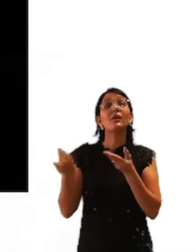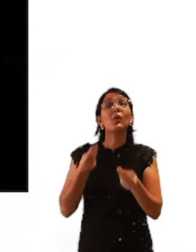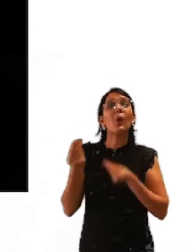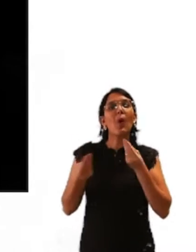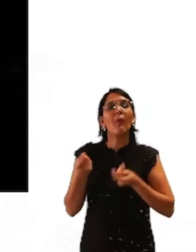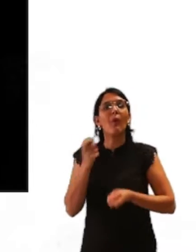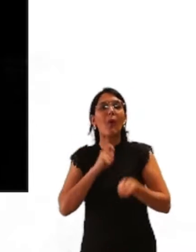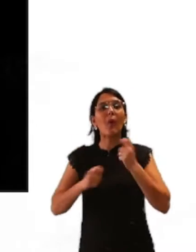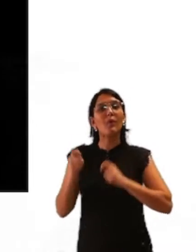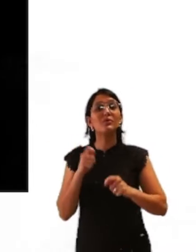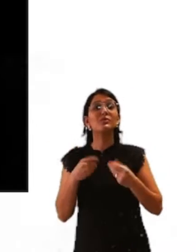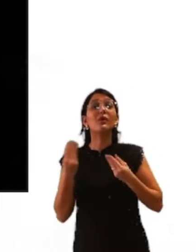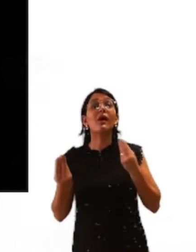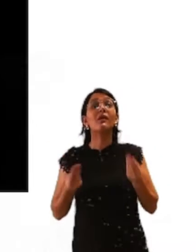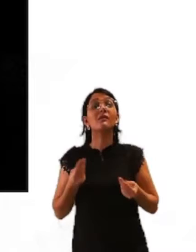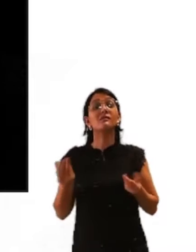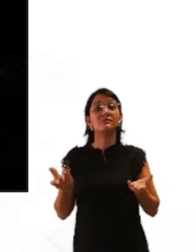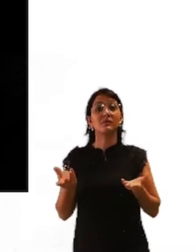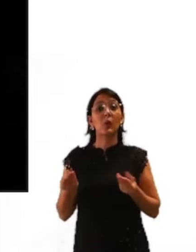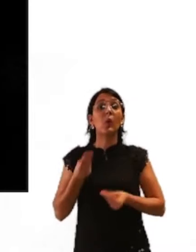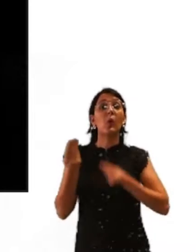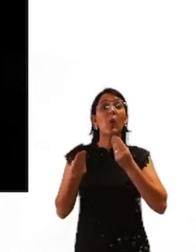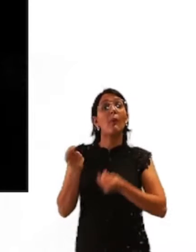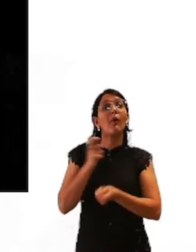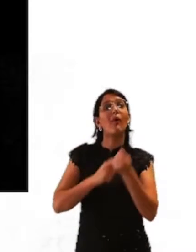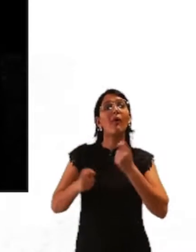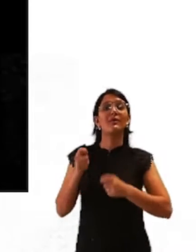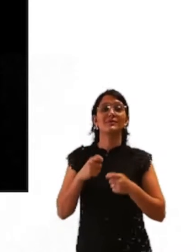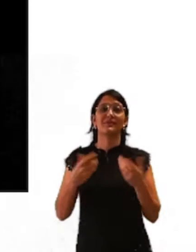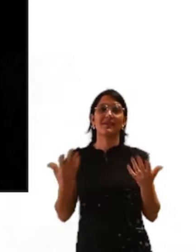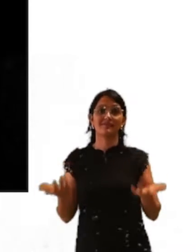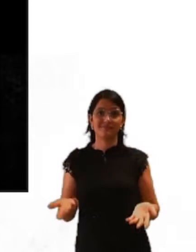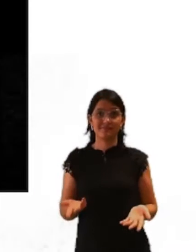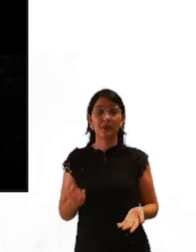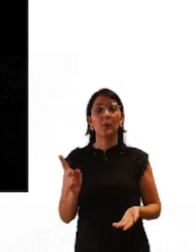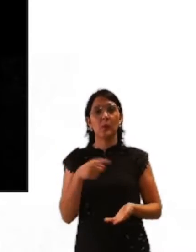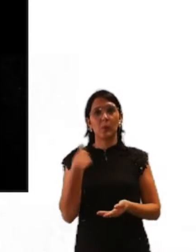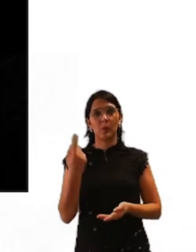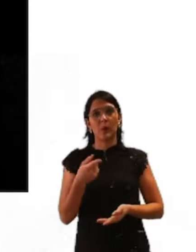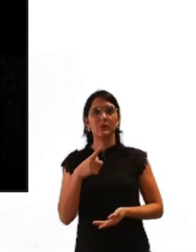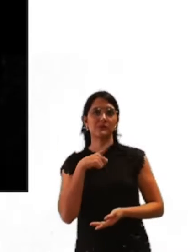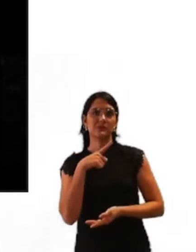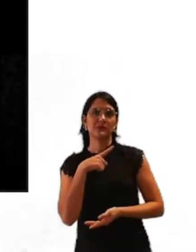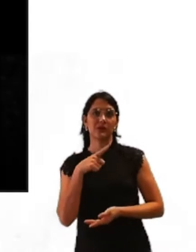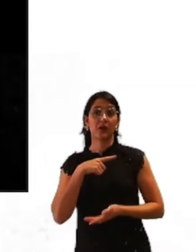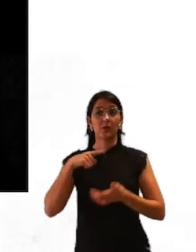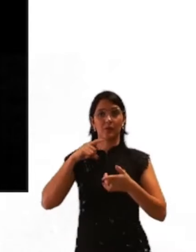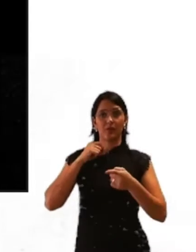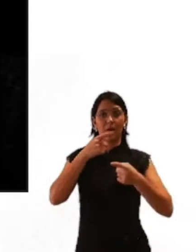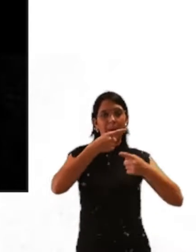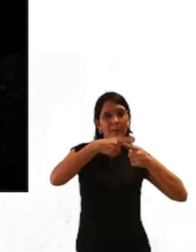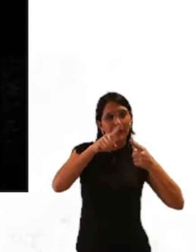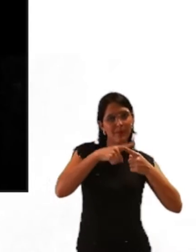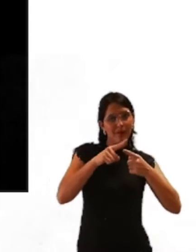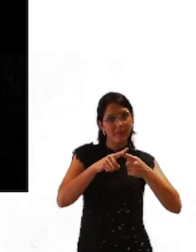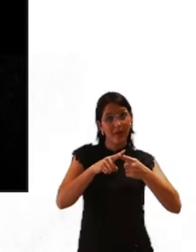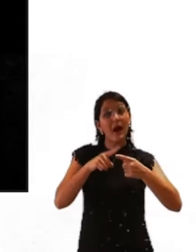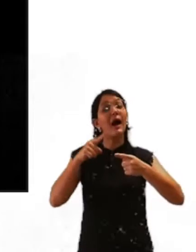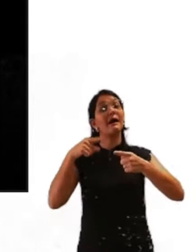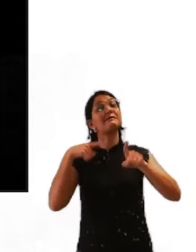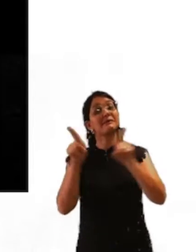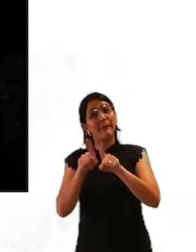controle disso? Como é que eu vou controlar esse subjetivismo? Então, a gente tem o problema e o problema do